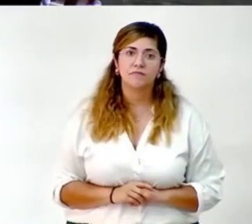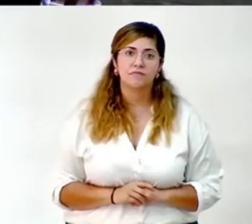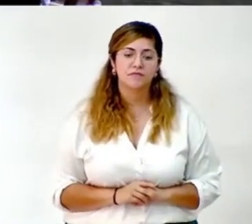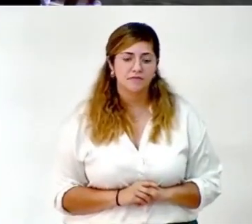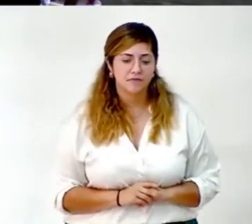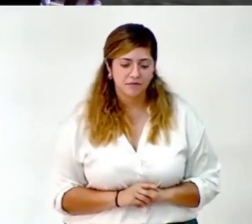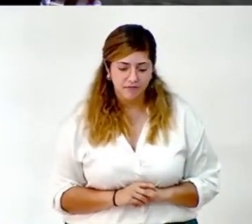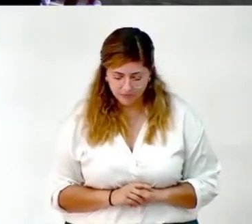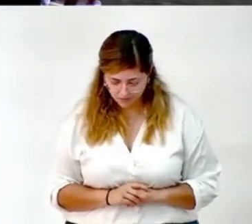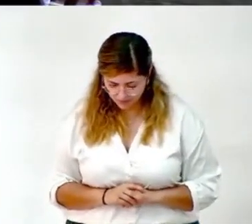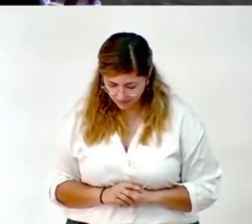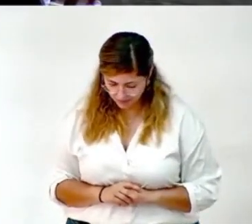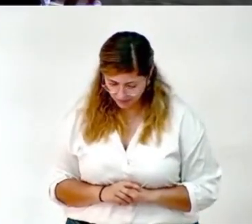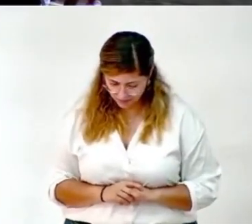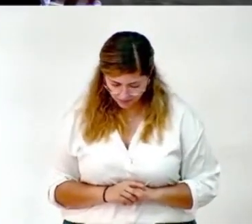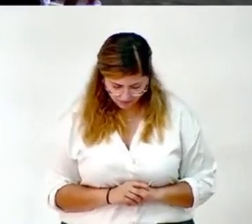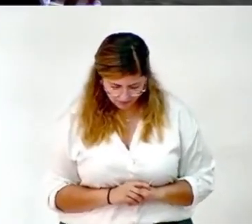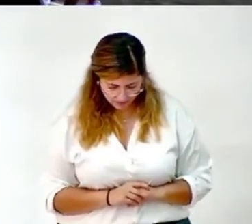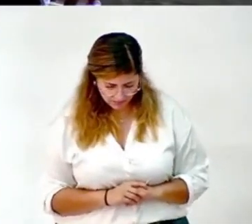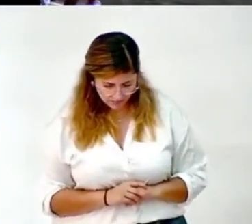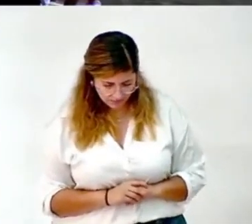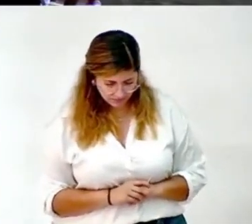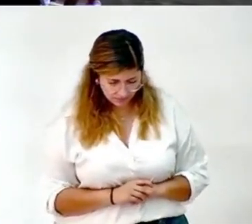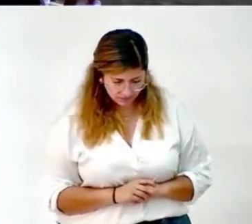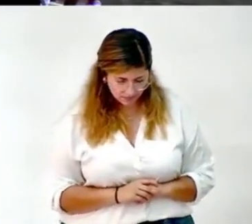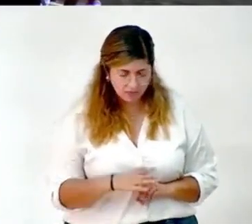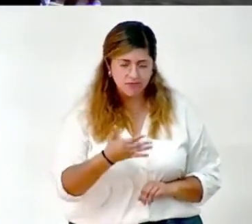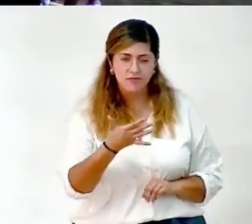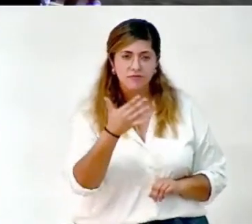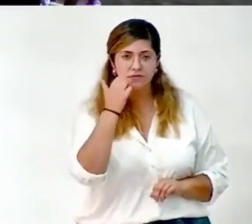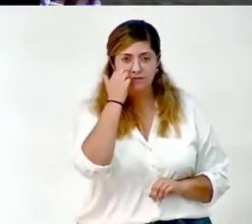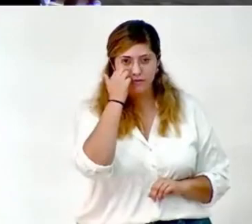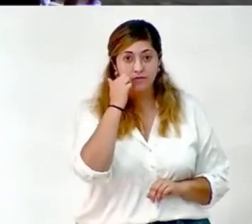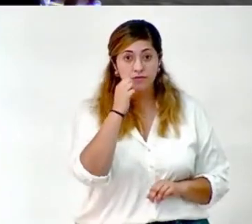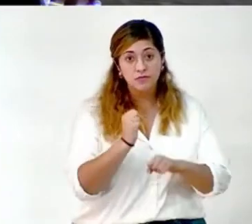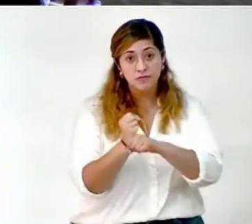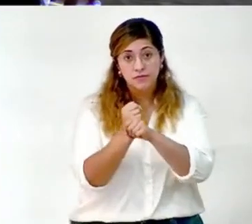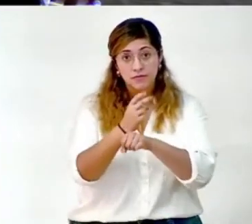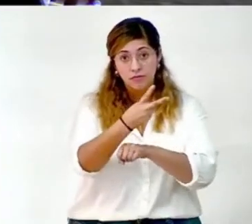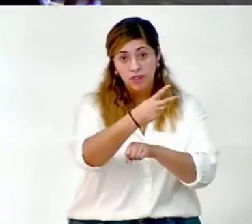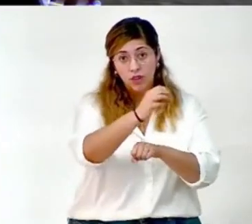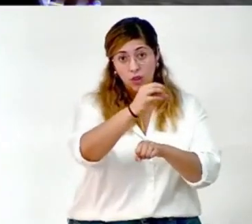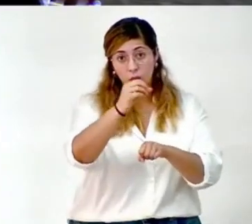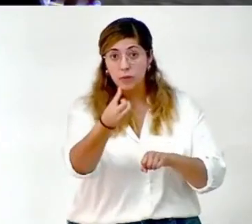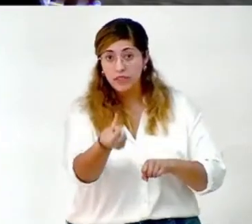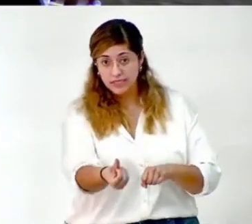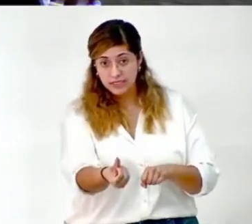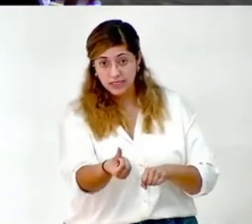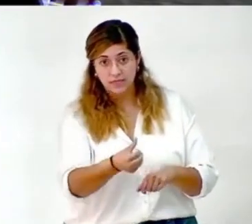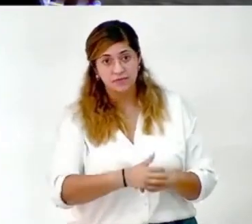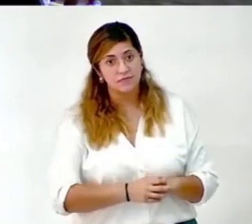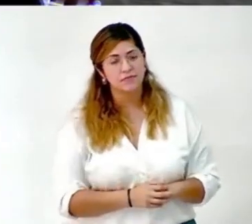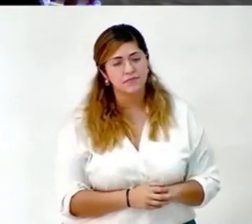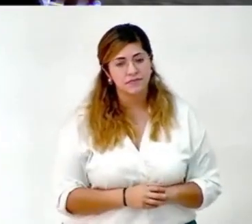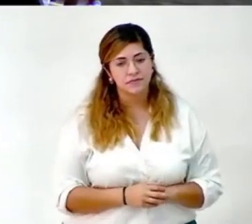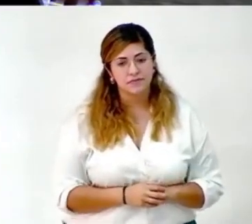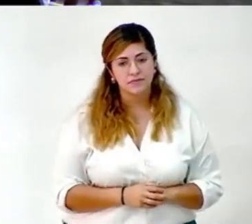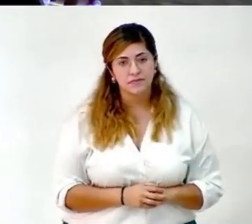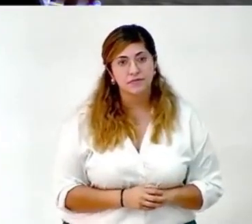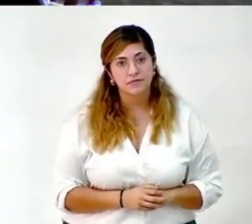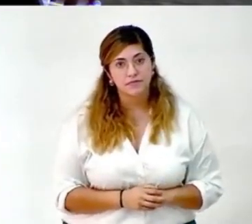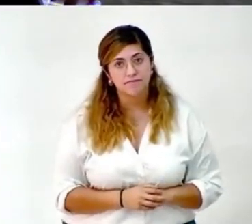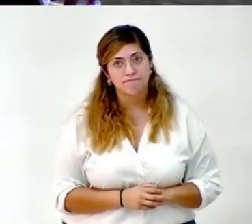manhã. O ano de 2006, cidade de Estrasburgo, um